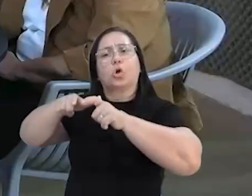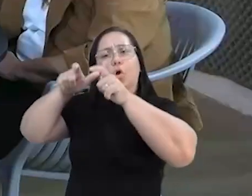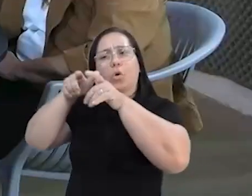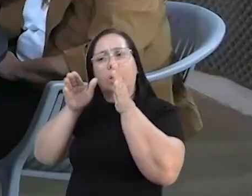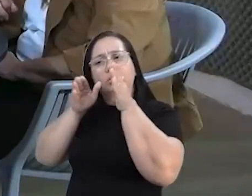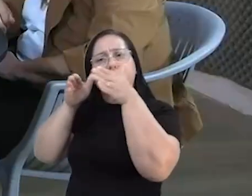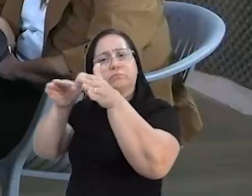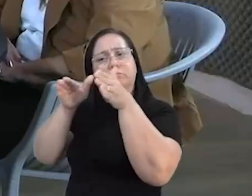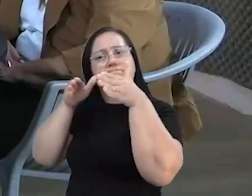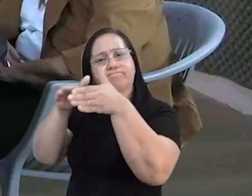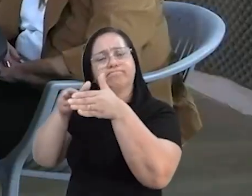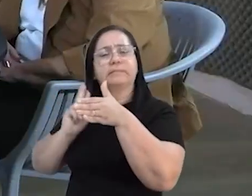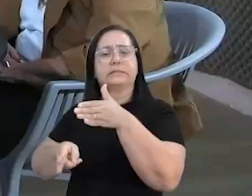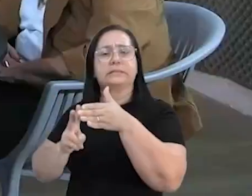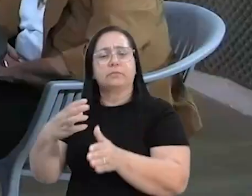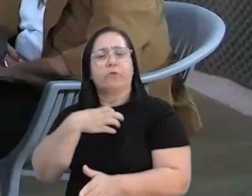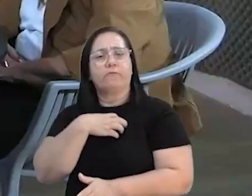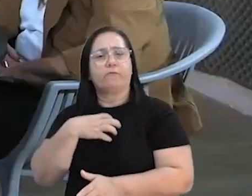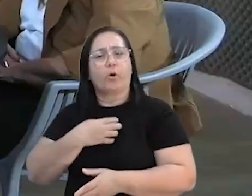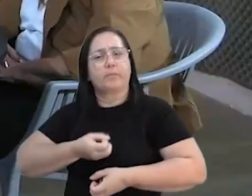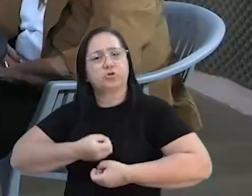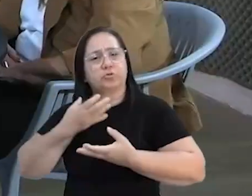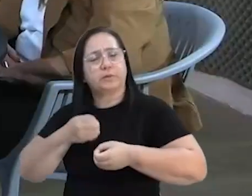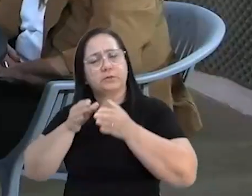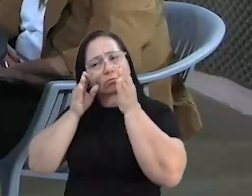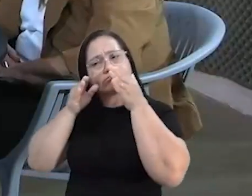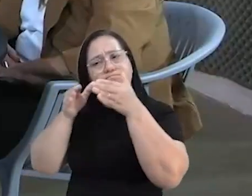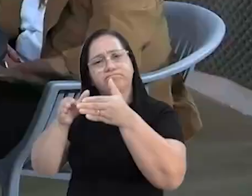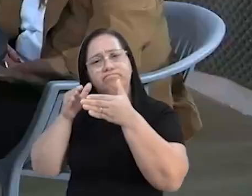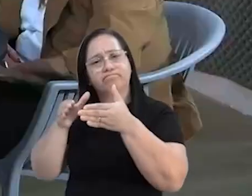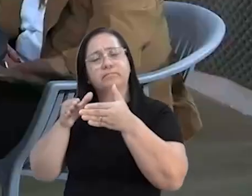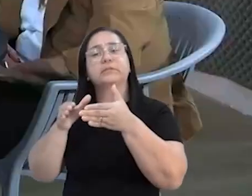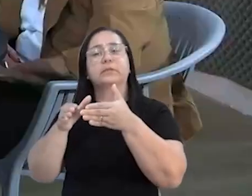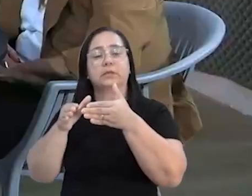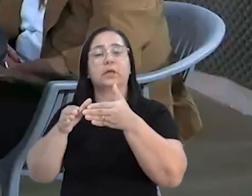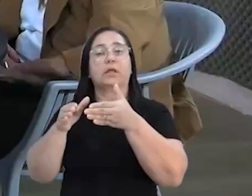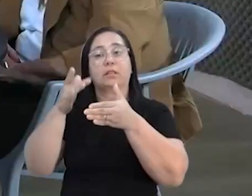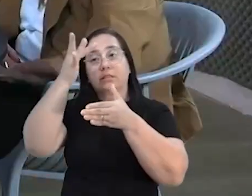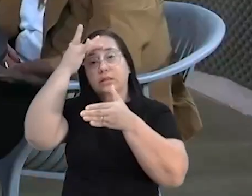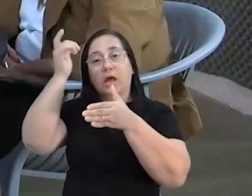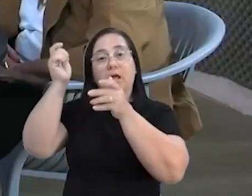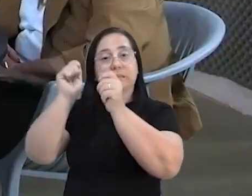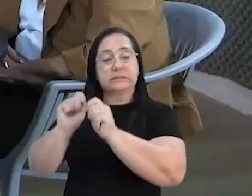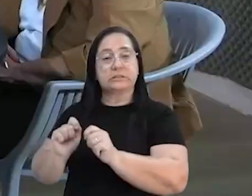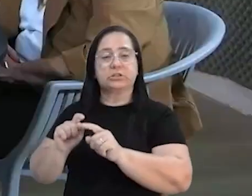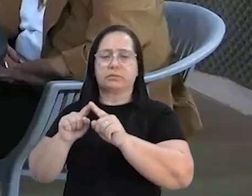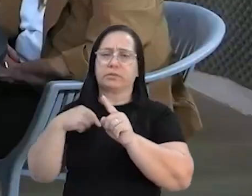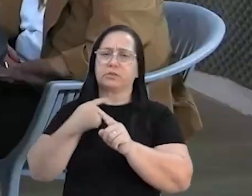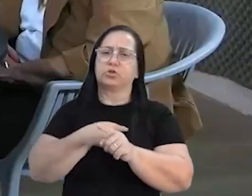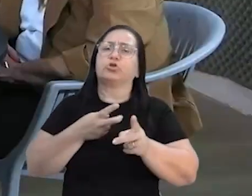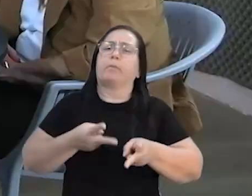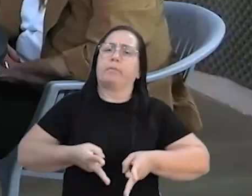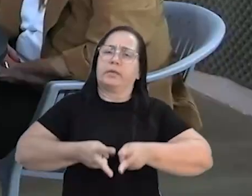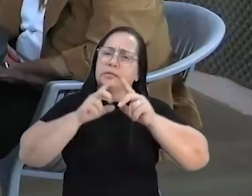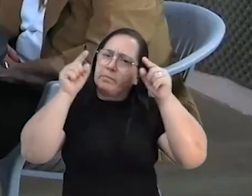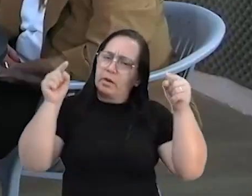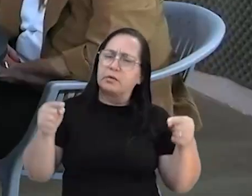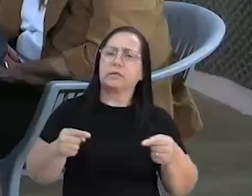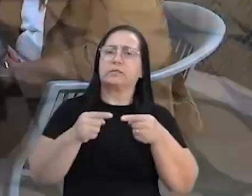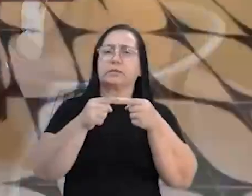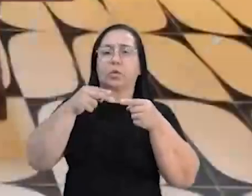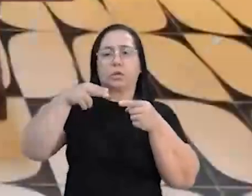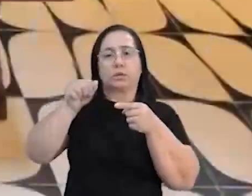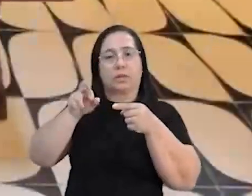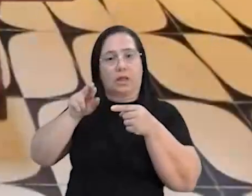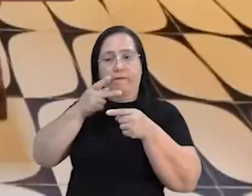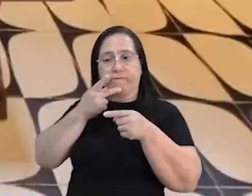localidades, certas formas de expressão, né? De artistas, etc. Então, a gente percebe essa ligação que Nara